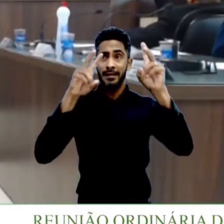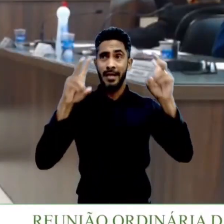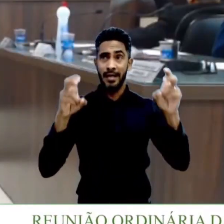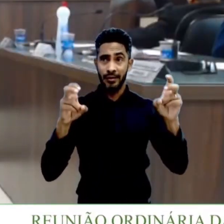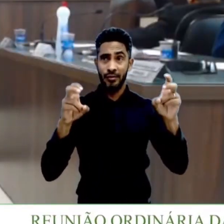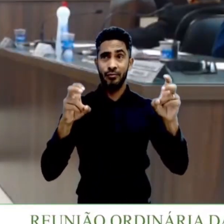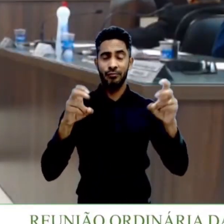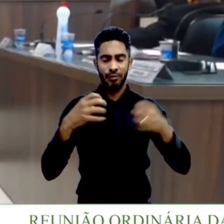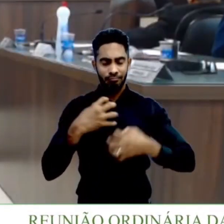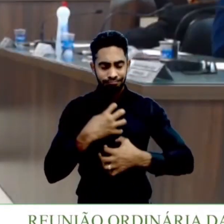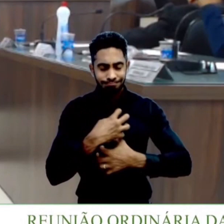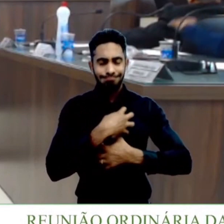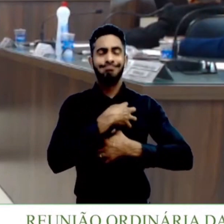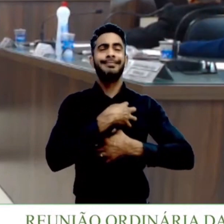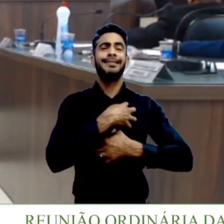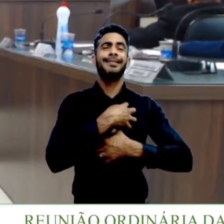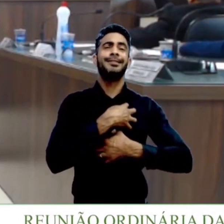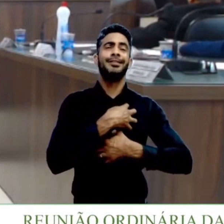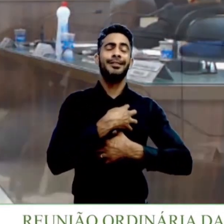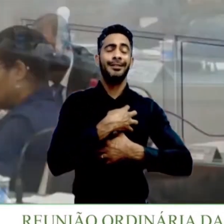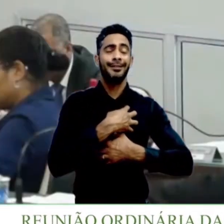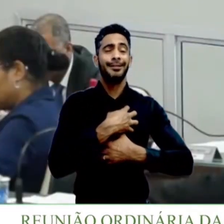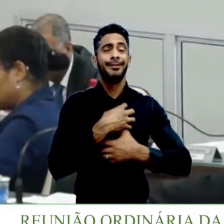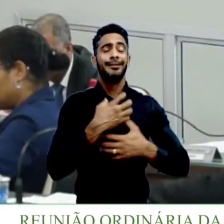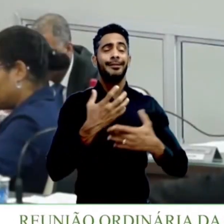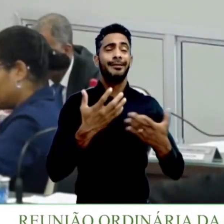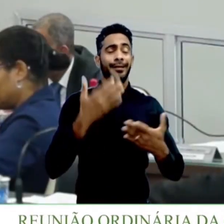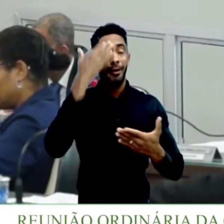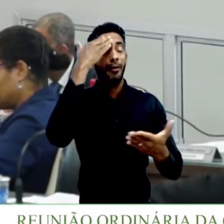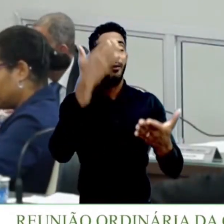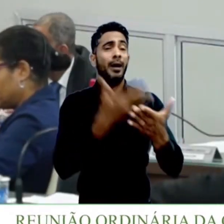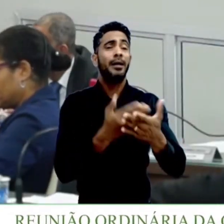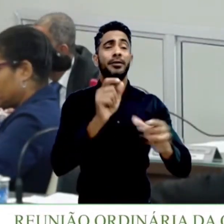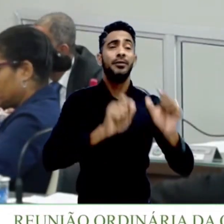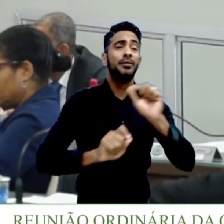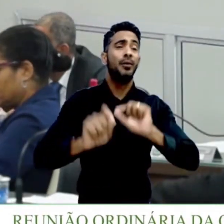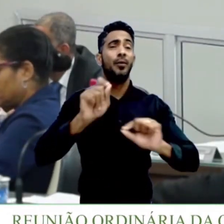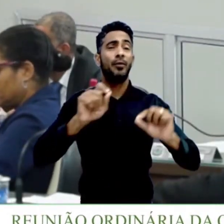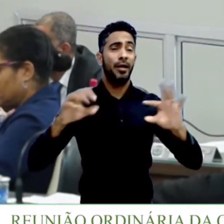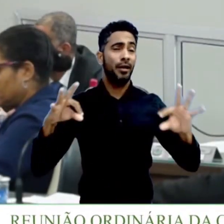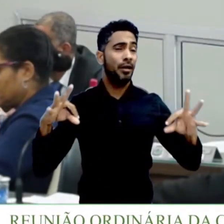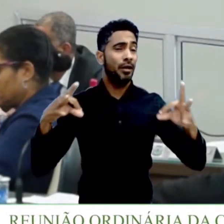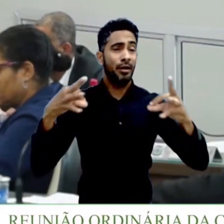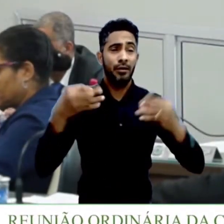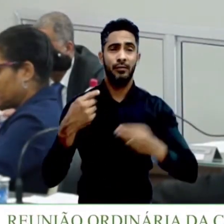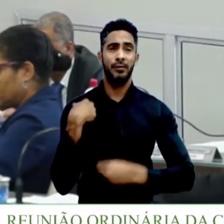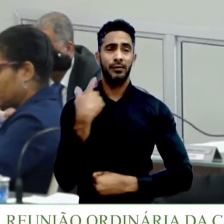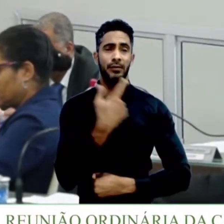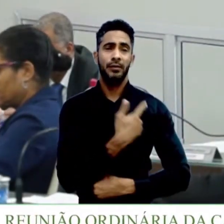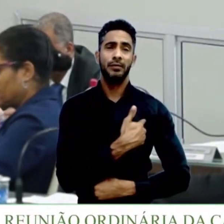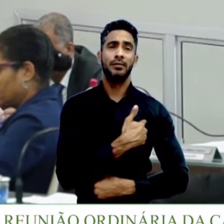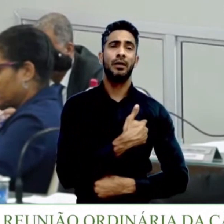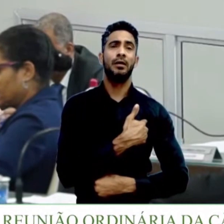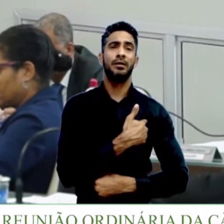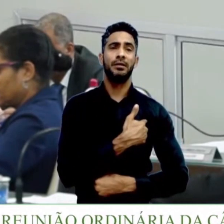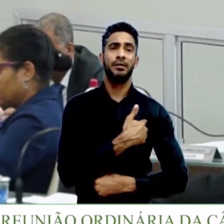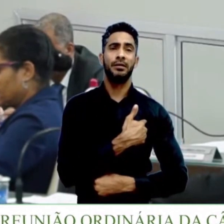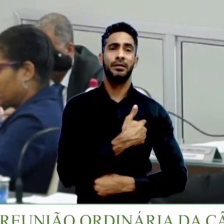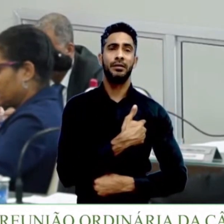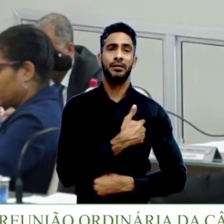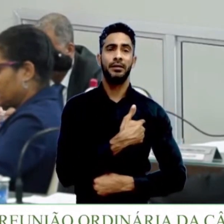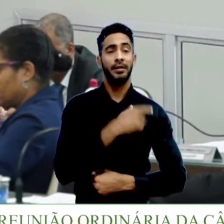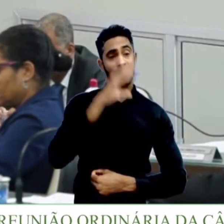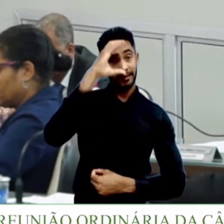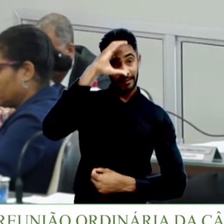me incomodou muito, me incomoda, e eu acredito que todos nós, desde o